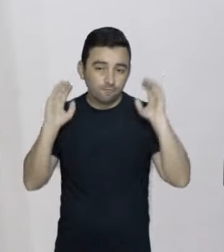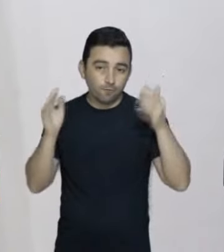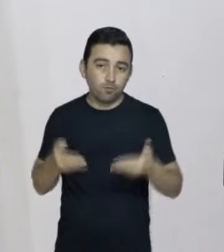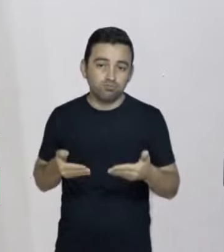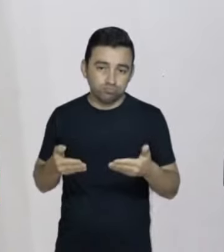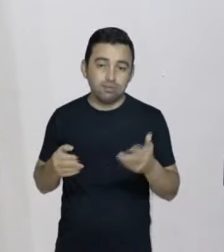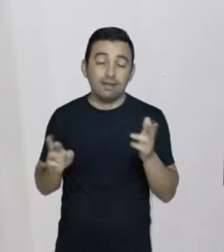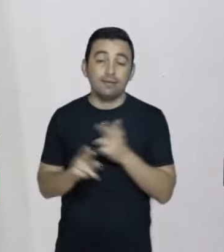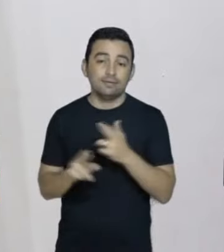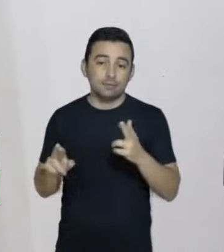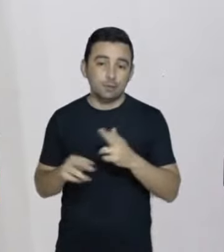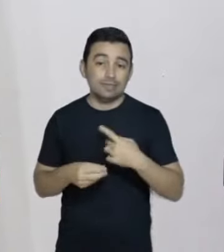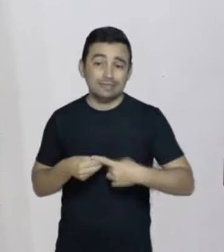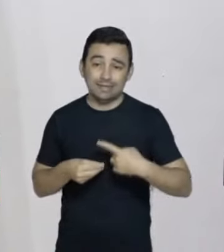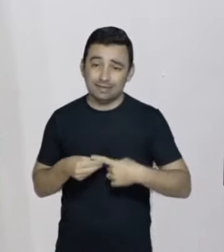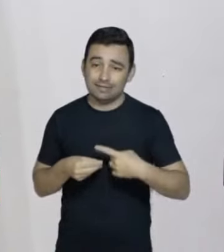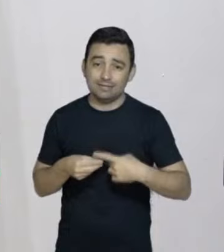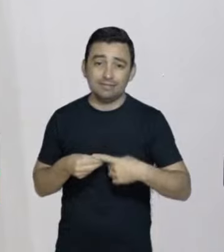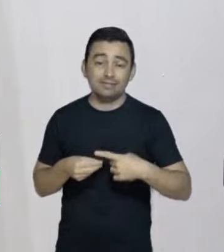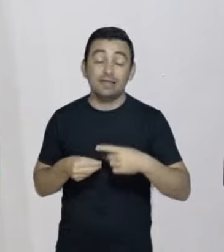nossa cidade, deputado Fernando Clerc, cidade de Joinville.